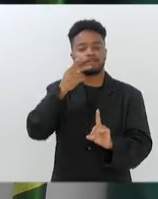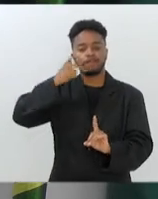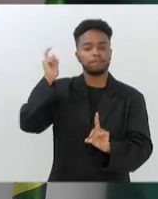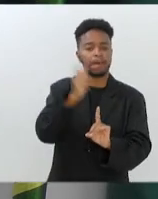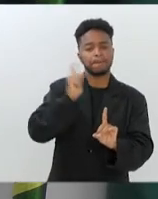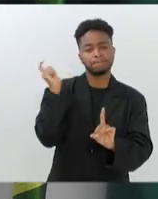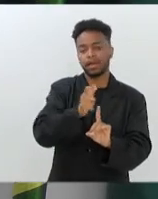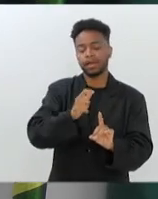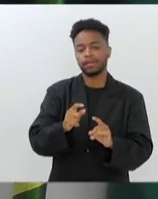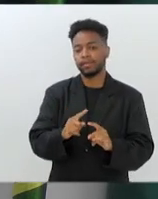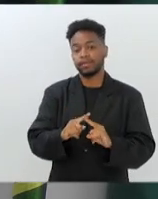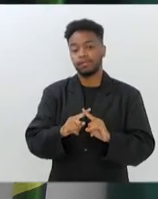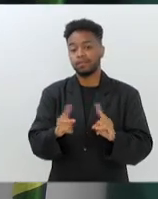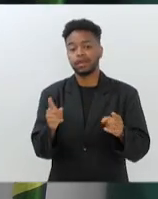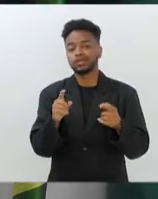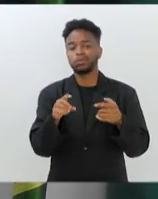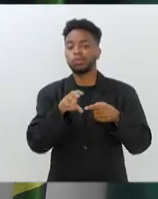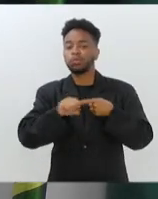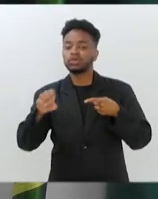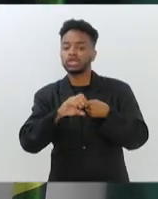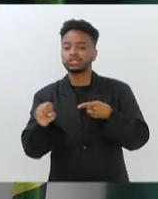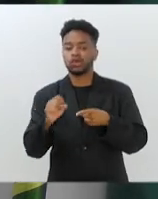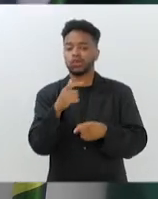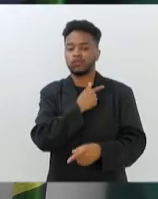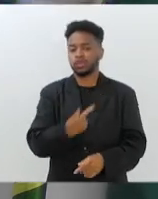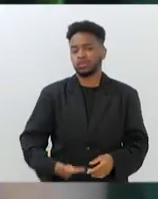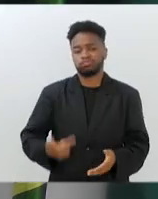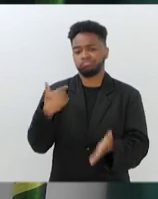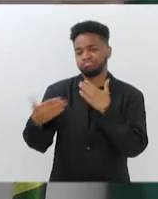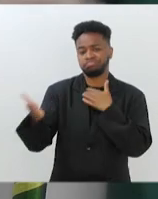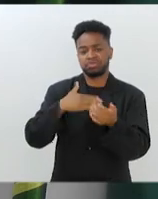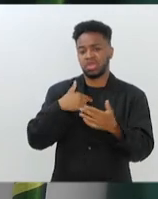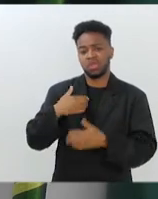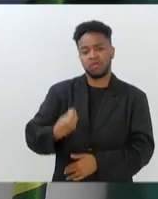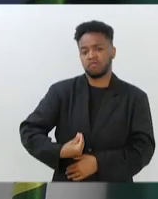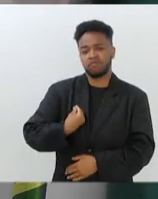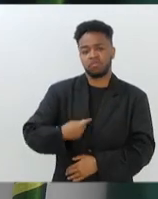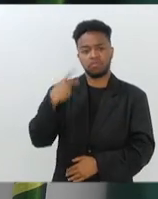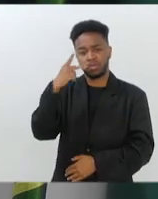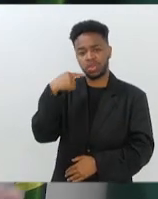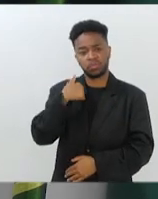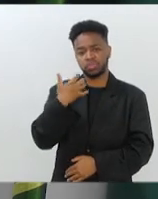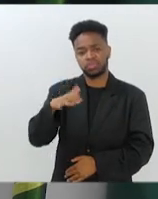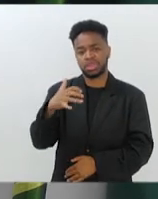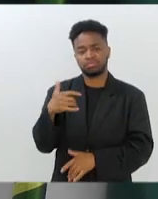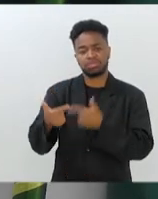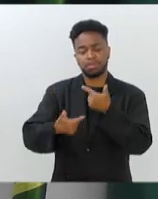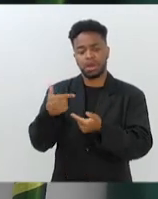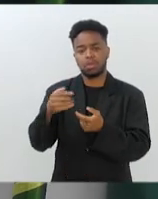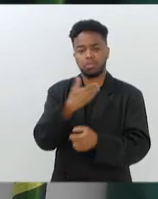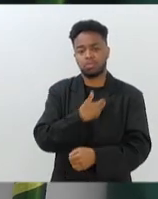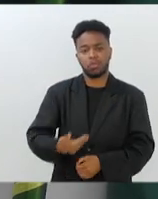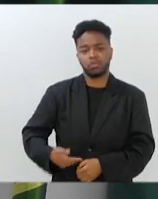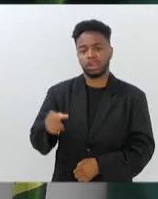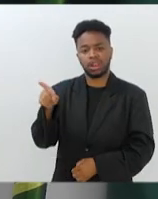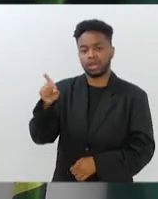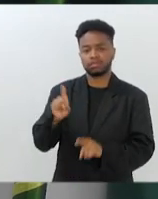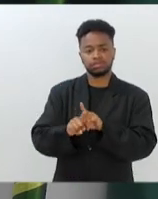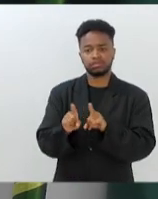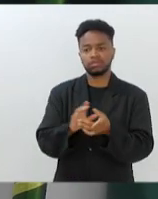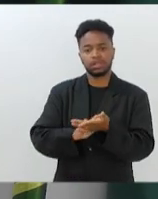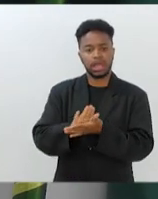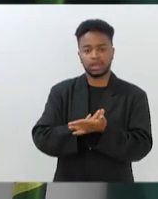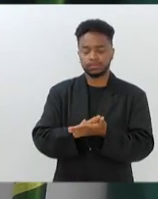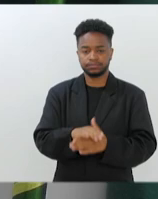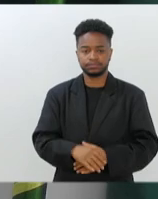saco do governador em troca de carguinho para mim interessa não vivo da política não tem cargo público lá no governo não tem nada então por isso eu exerço a real função parlamentar